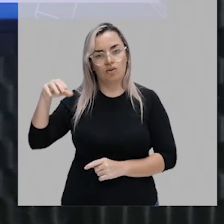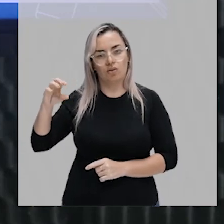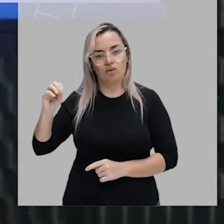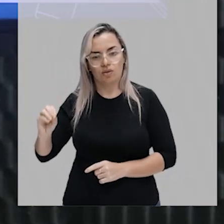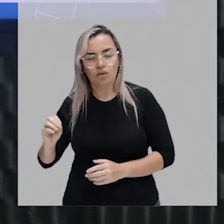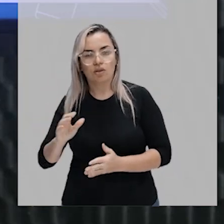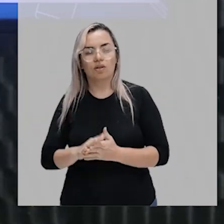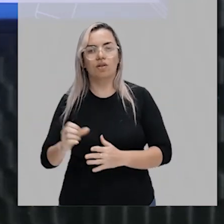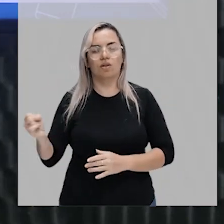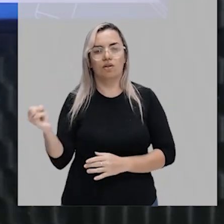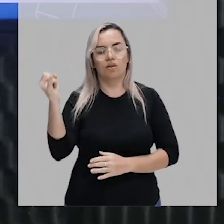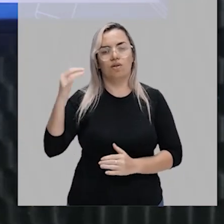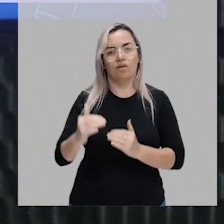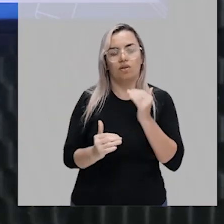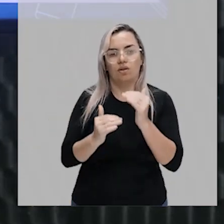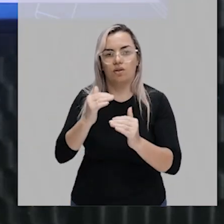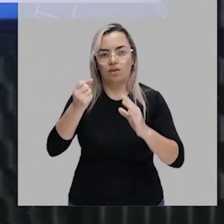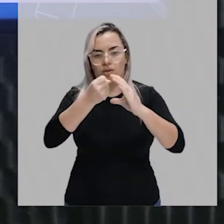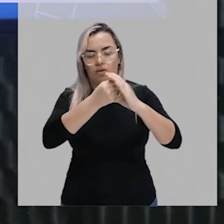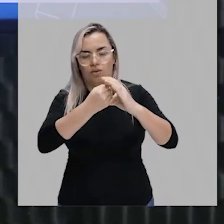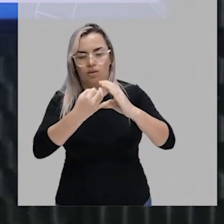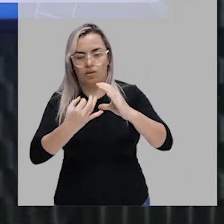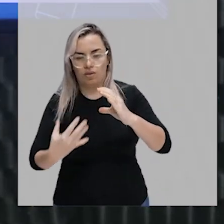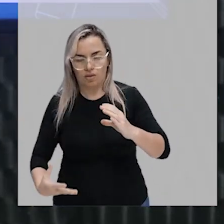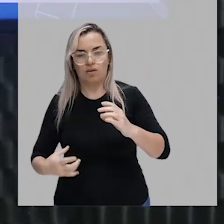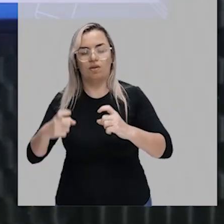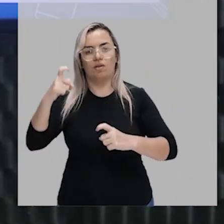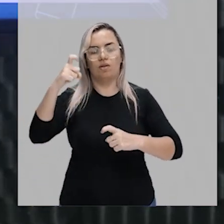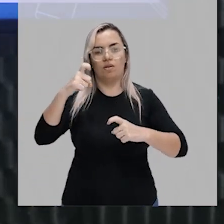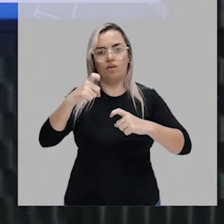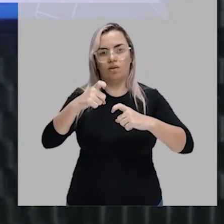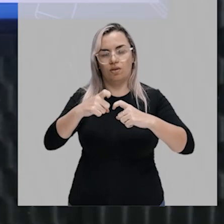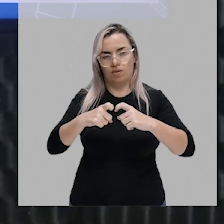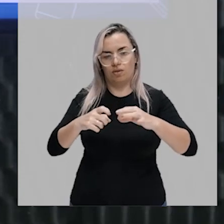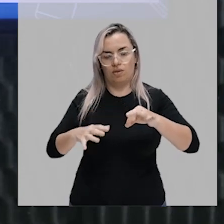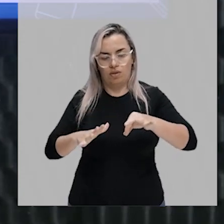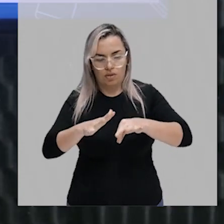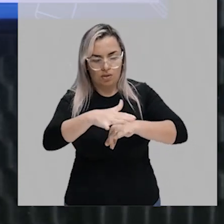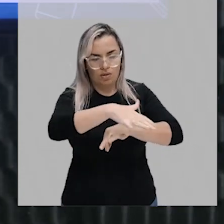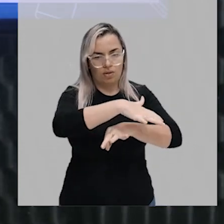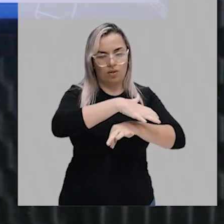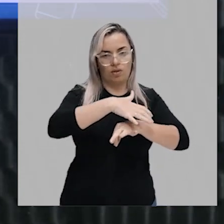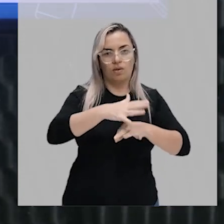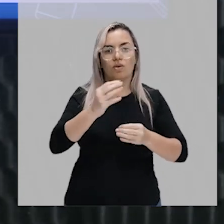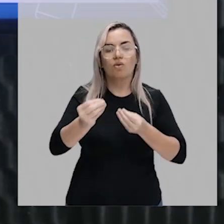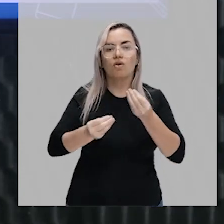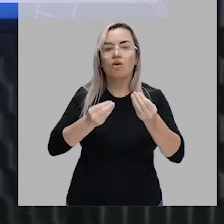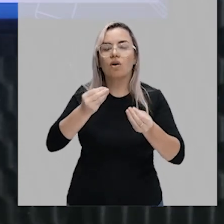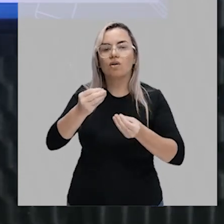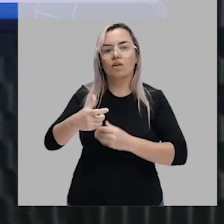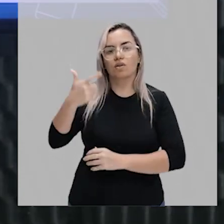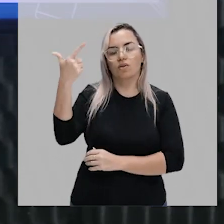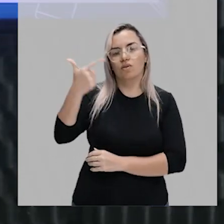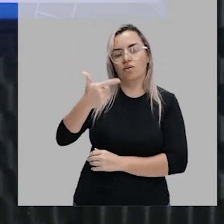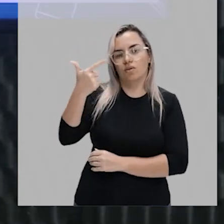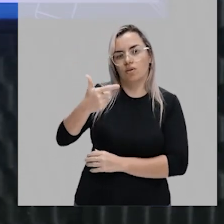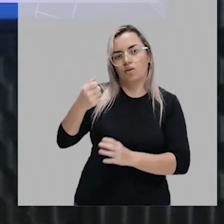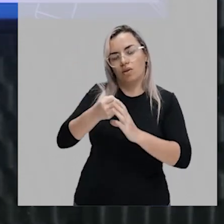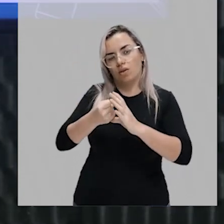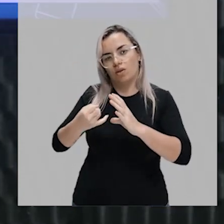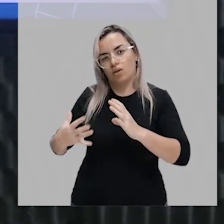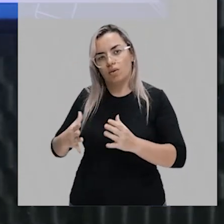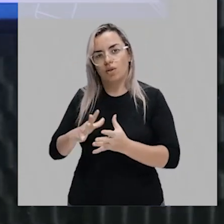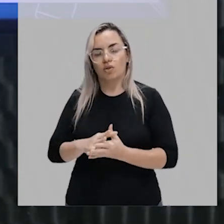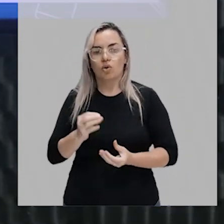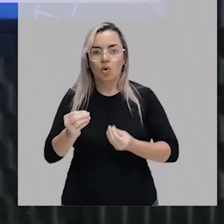o desenvolvimento das características sexuais secundárias. Quais são essas características? Desenvolvimento